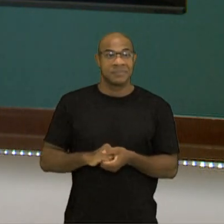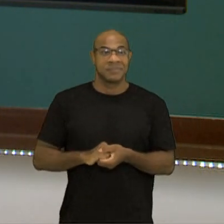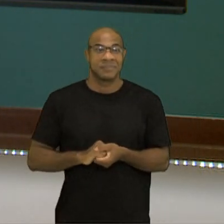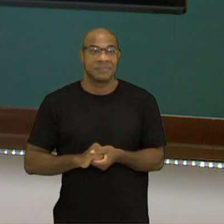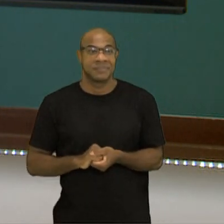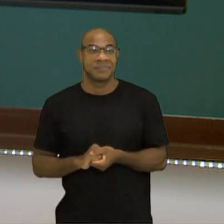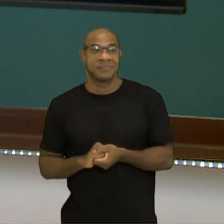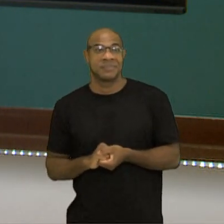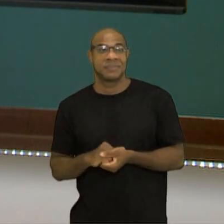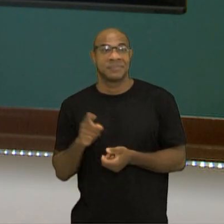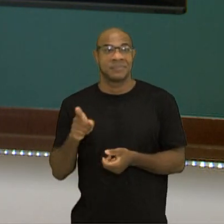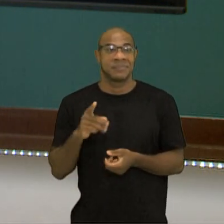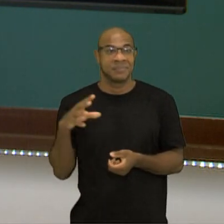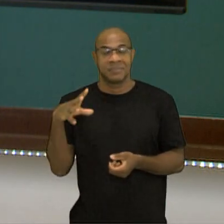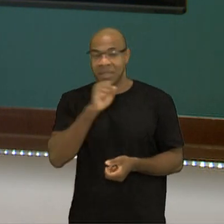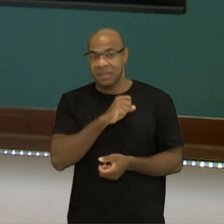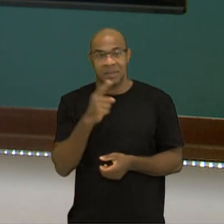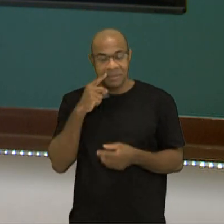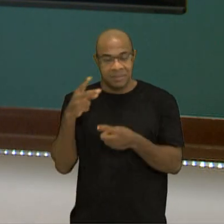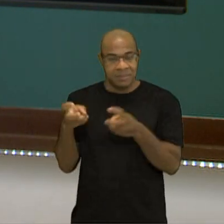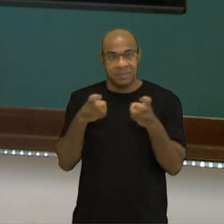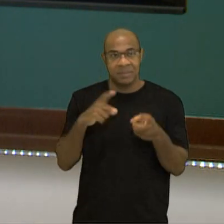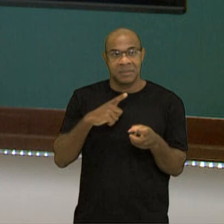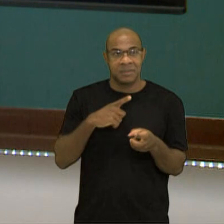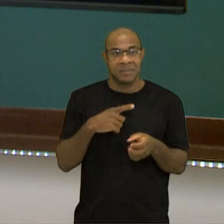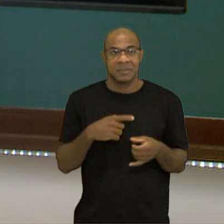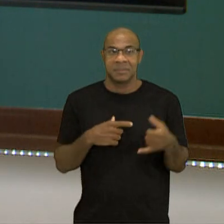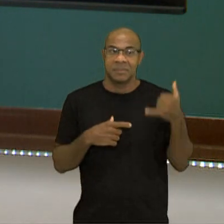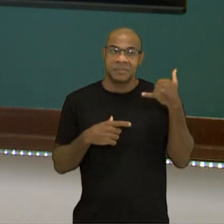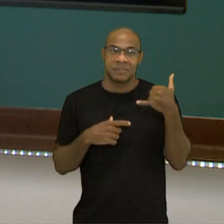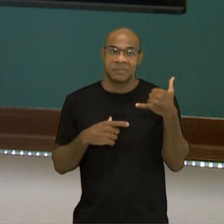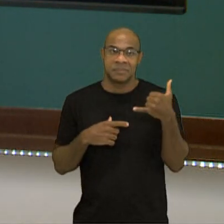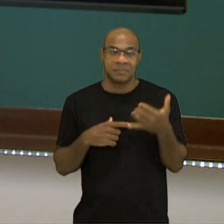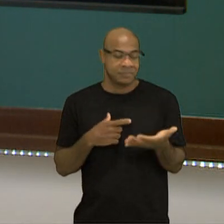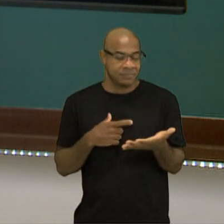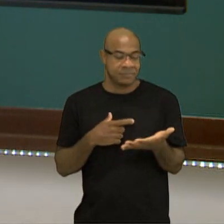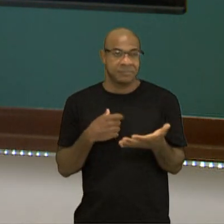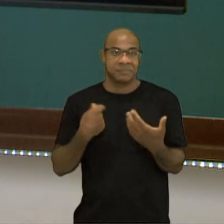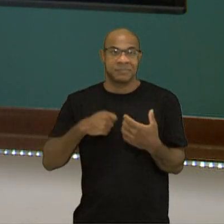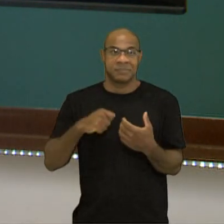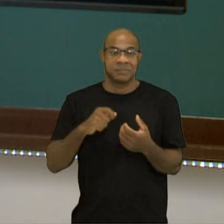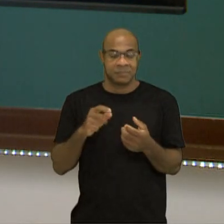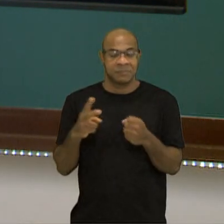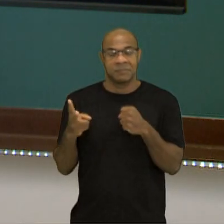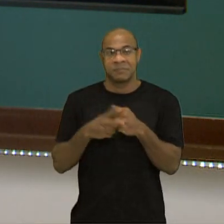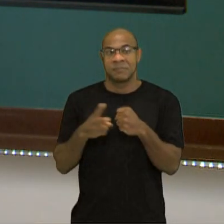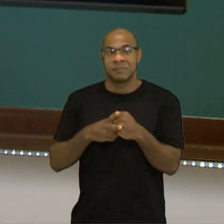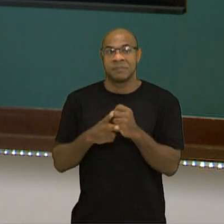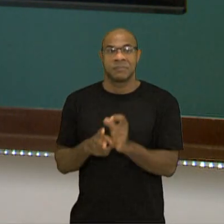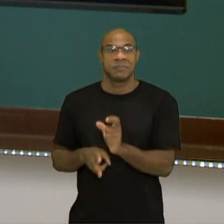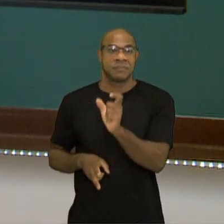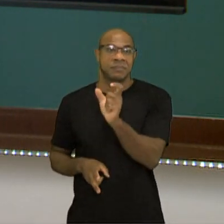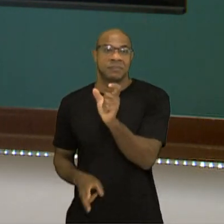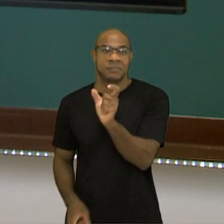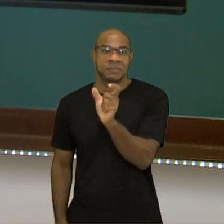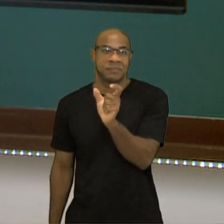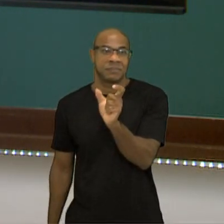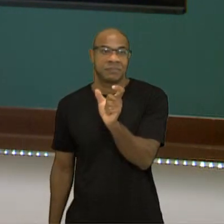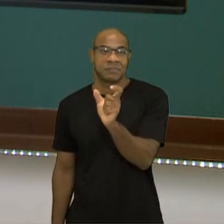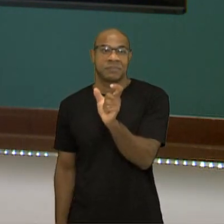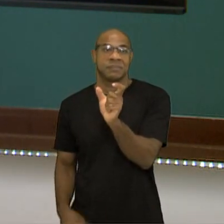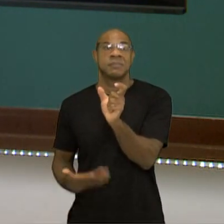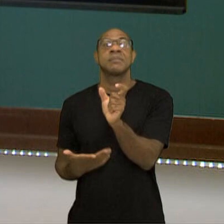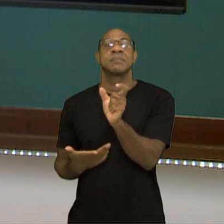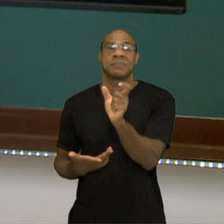have, você logo de cara percebe que você tem o presente perfeito, você precisa de um verbo. Então, qual das opções aqui seria um verbo